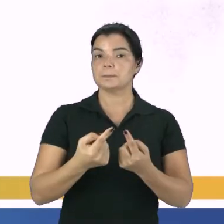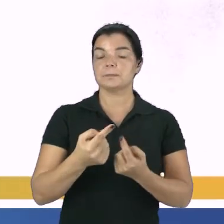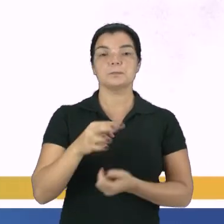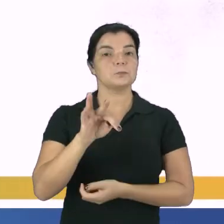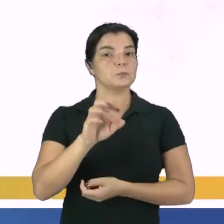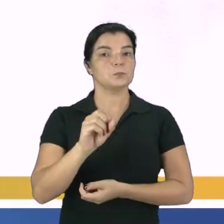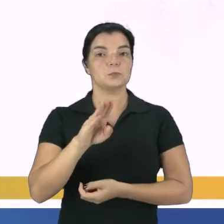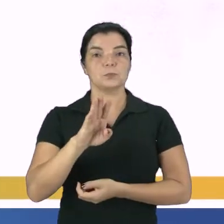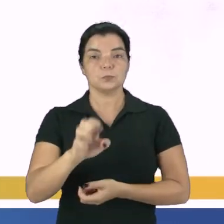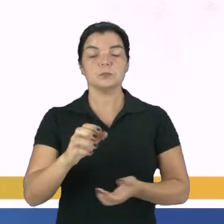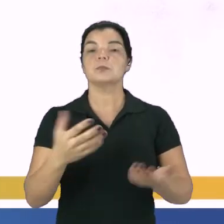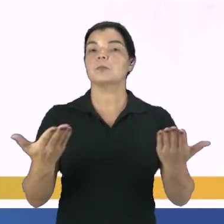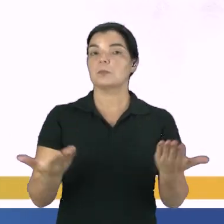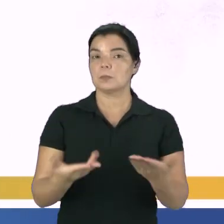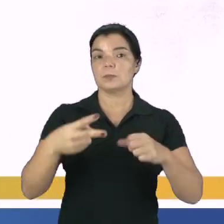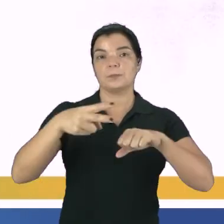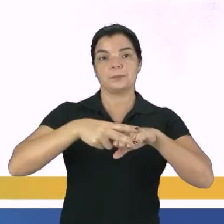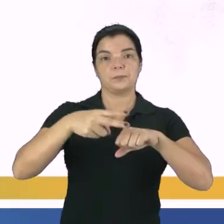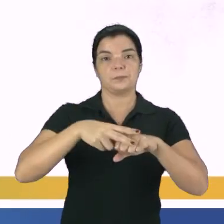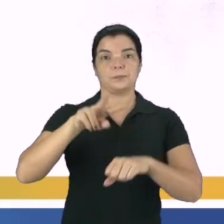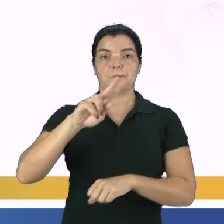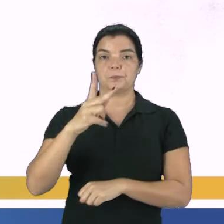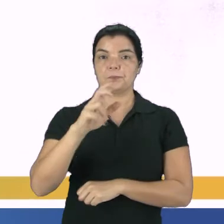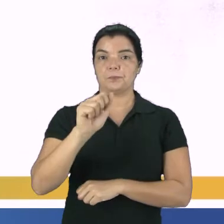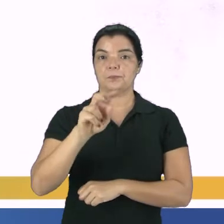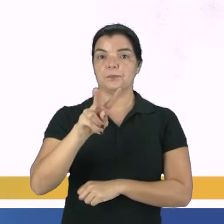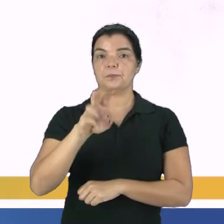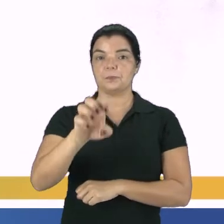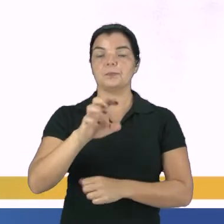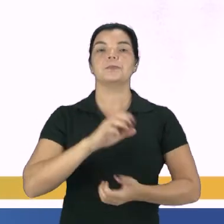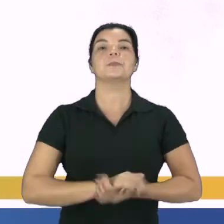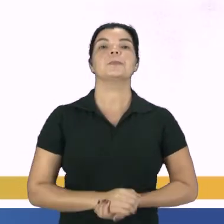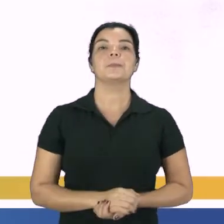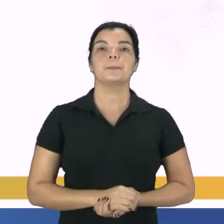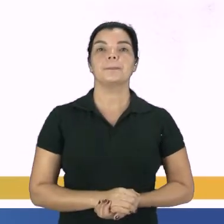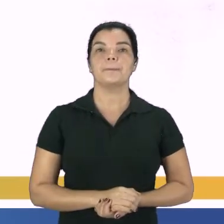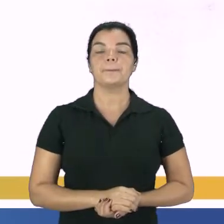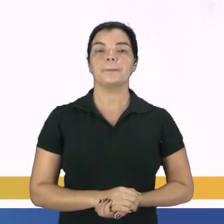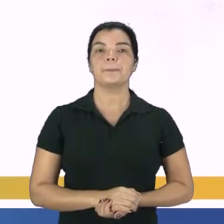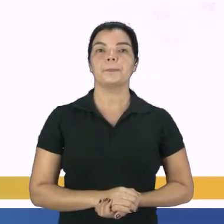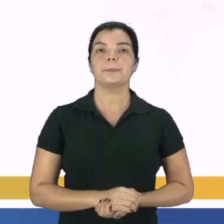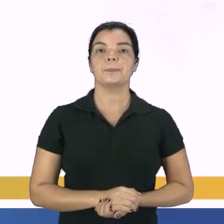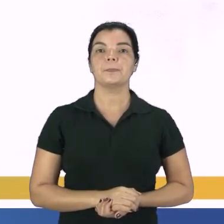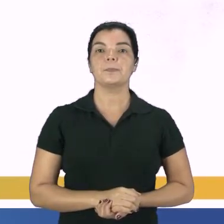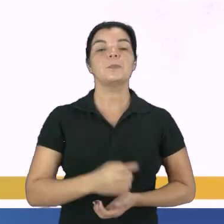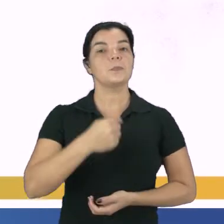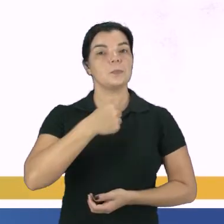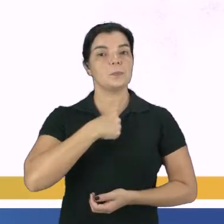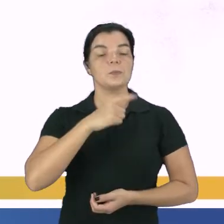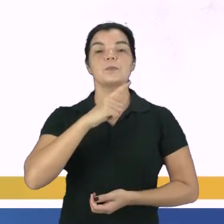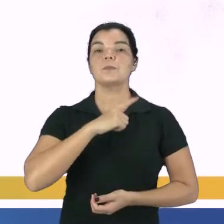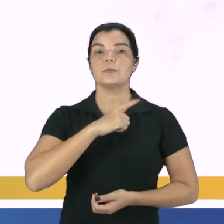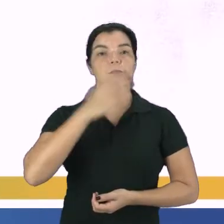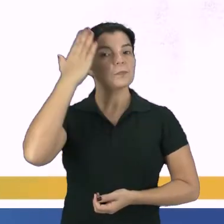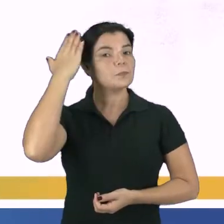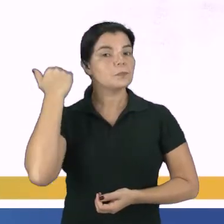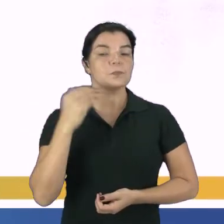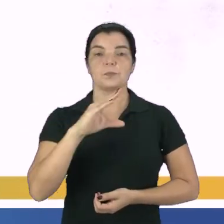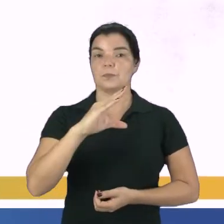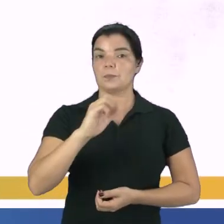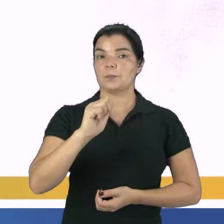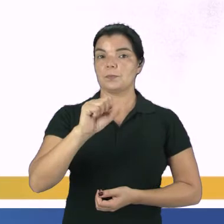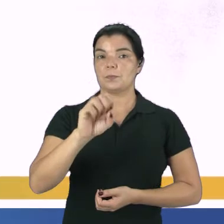verbo to be, a gente vai usar o verbo have. Então, I have brown hair. Eu tenho cabelos